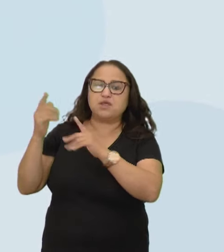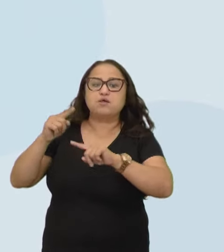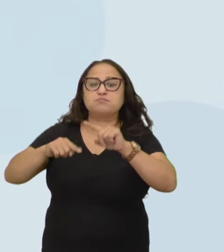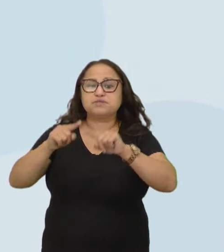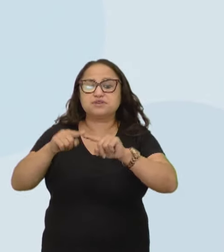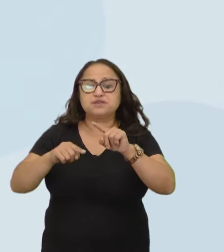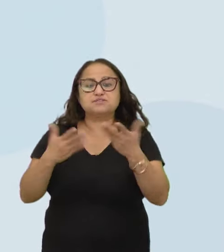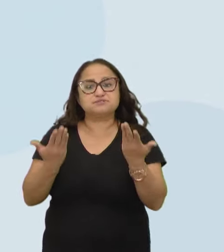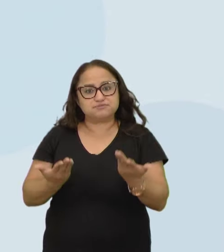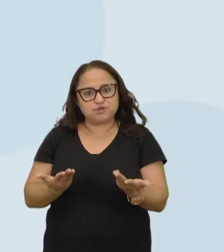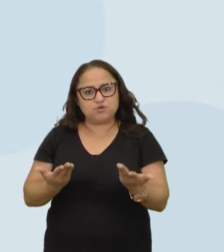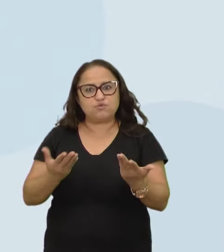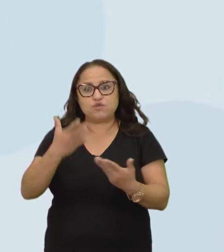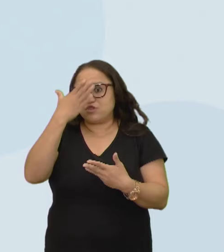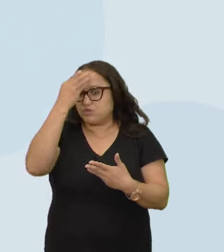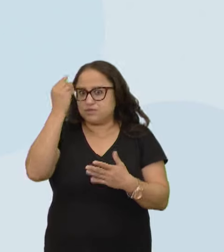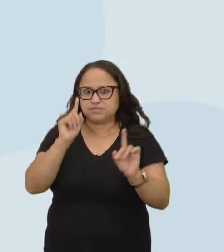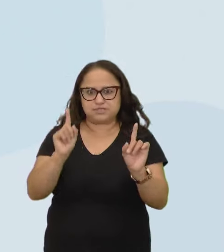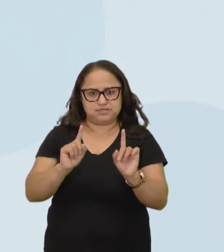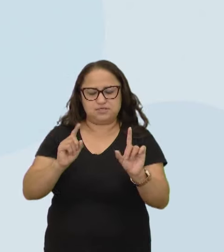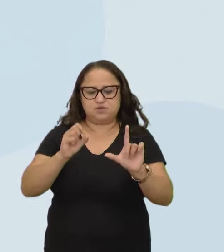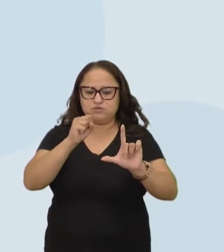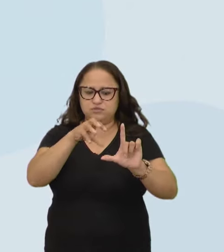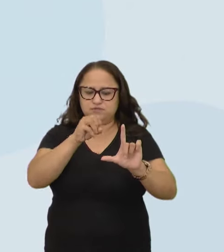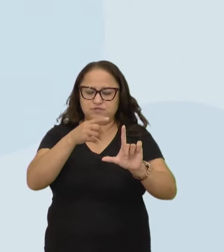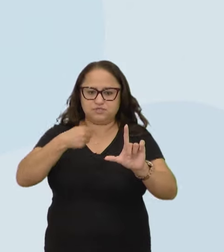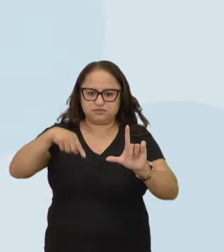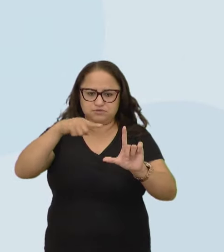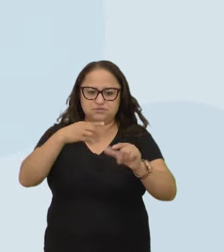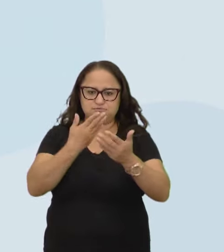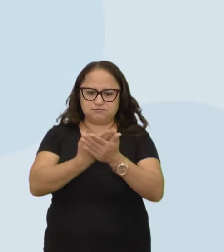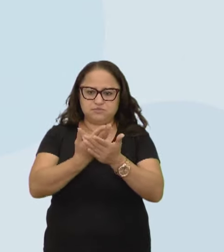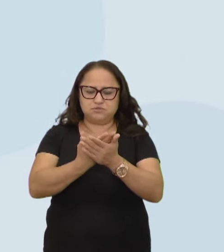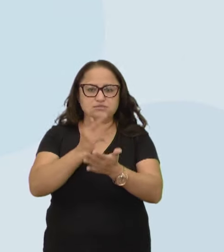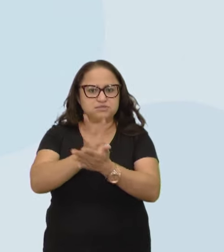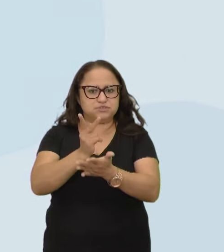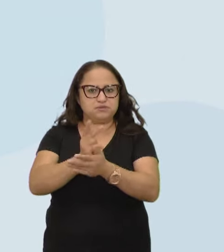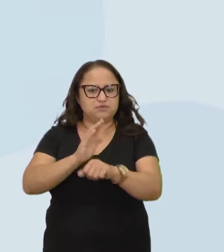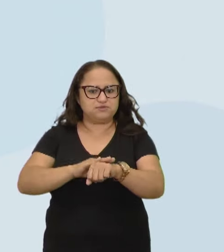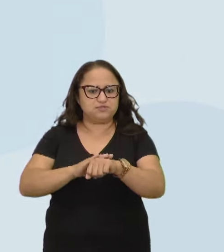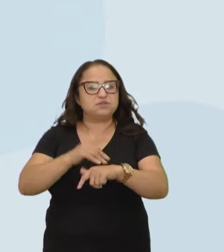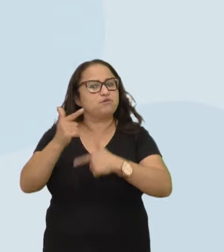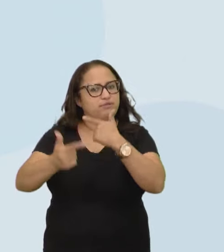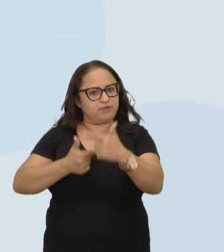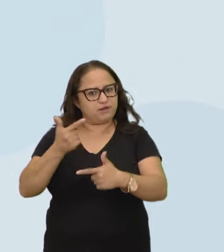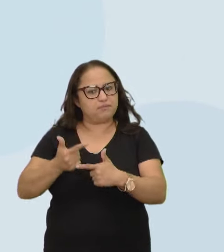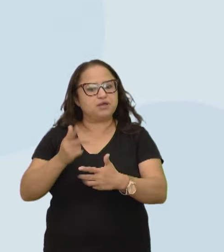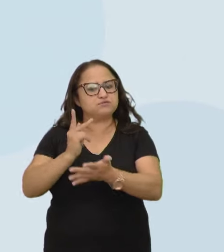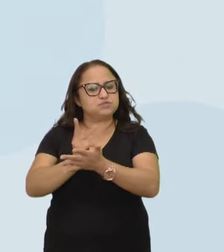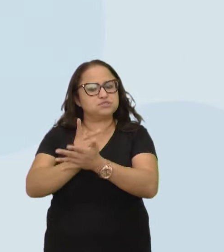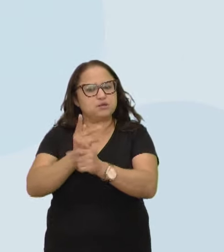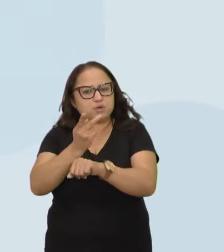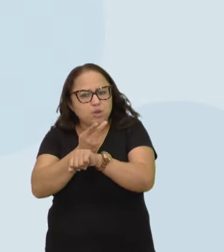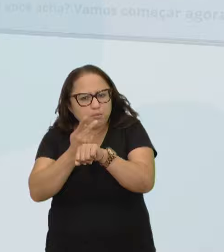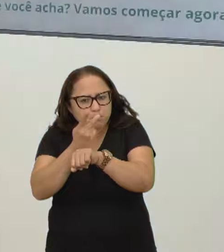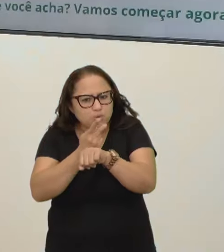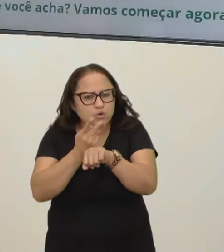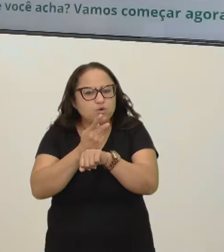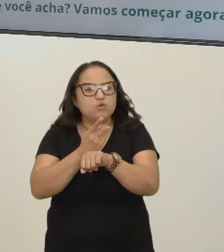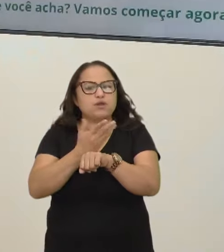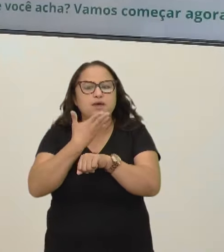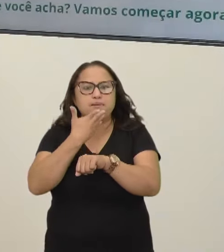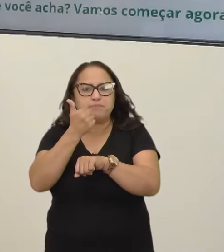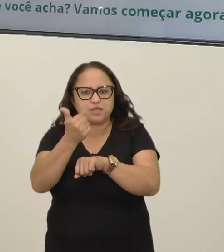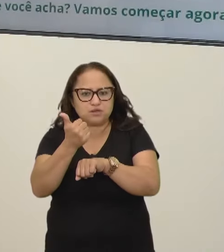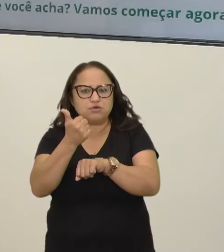E, pessoal, não se esqueçam de avaliar a nossa aula para a gente continuar fazendo o trabalho aqui e sempre buscar patamares